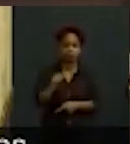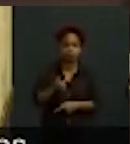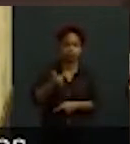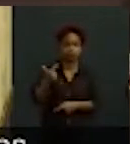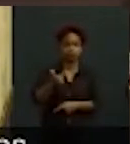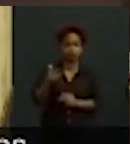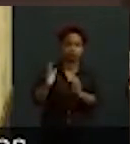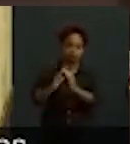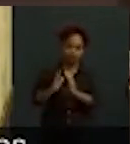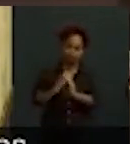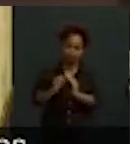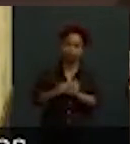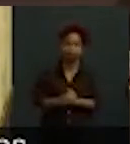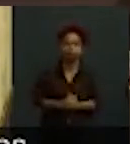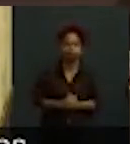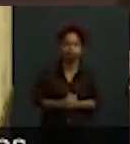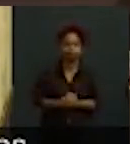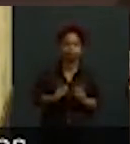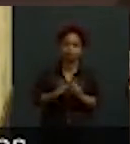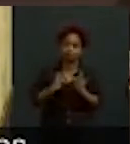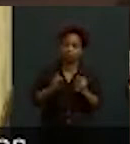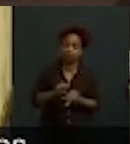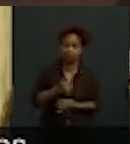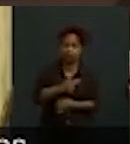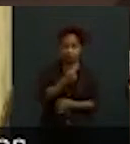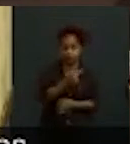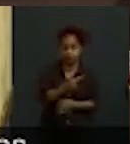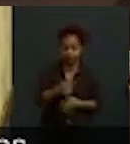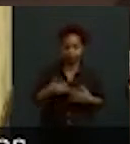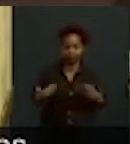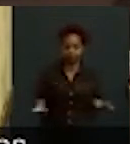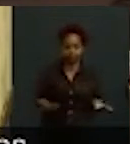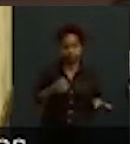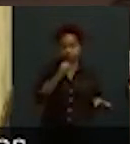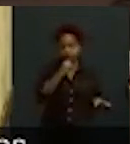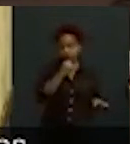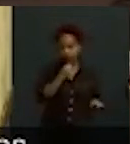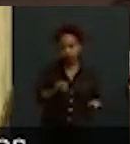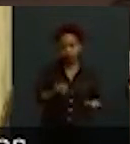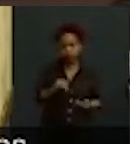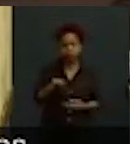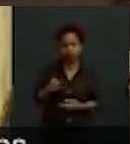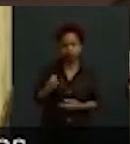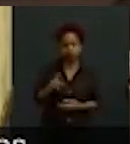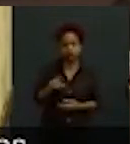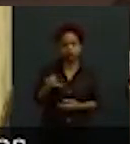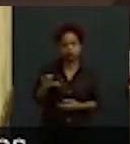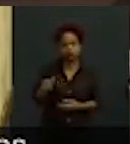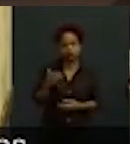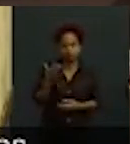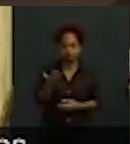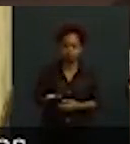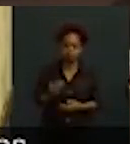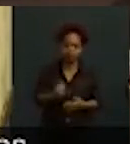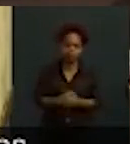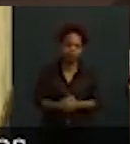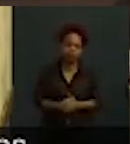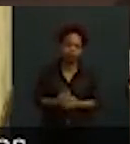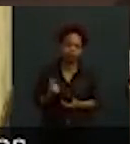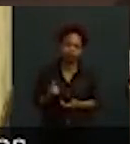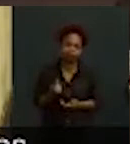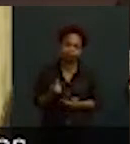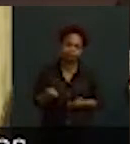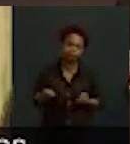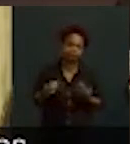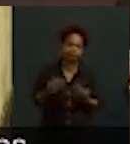segundo lar, sua segunda família. Infelizmente, Josélia, aquela que tanto